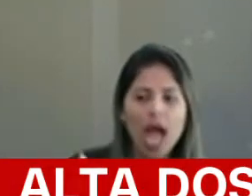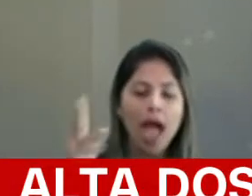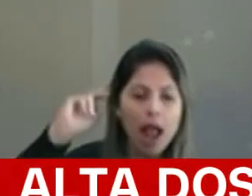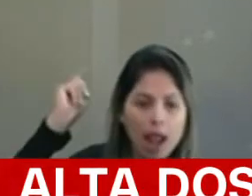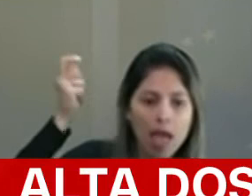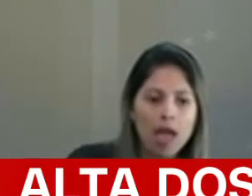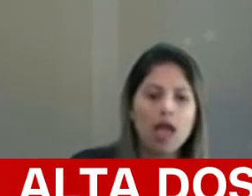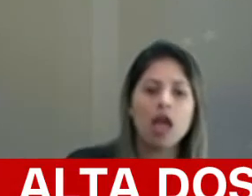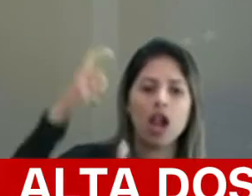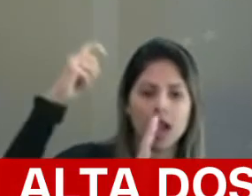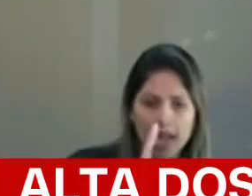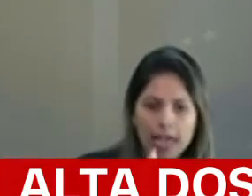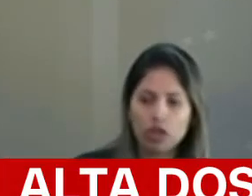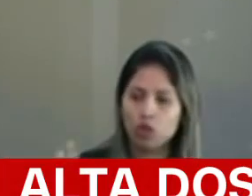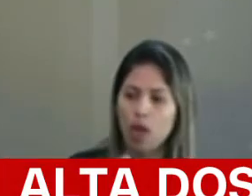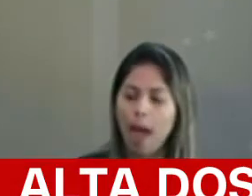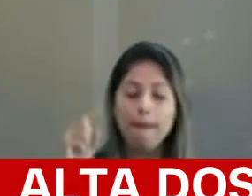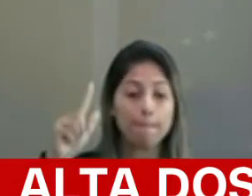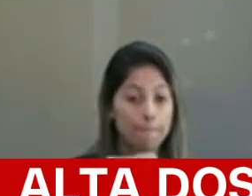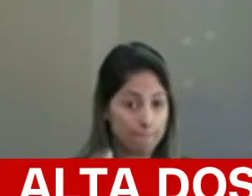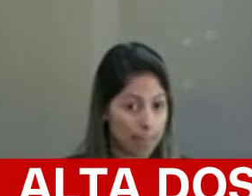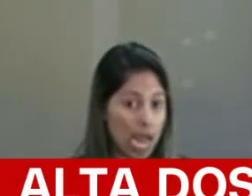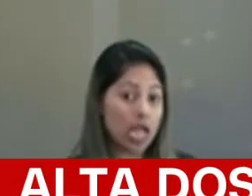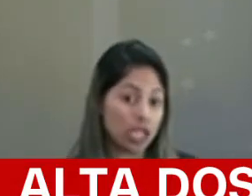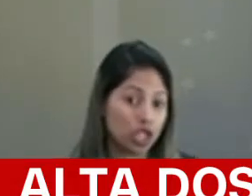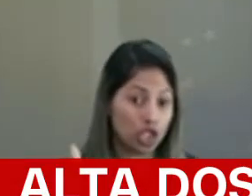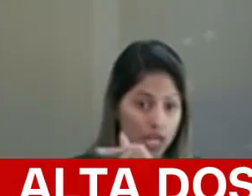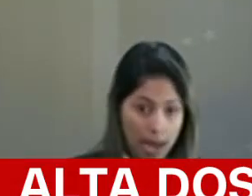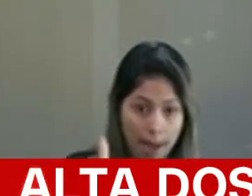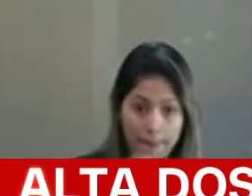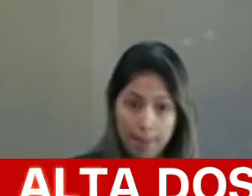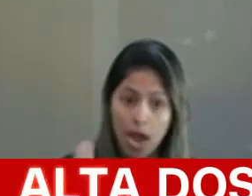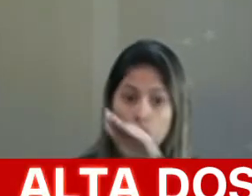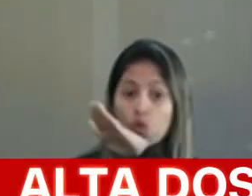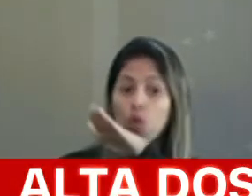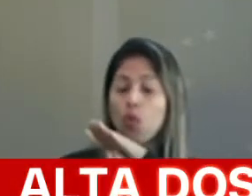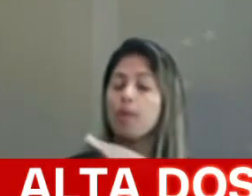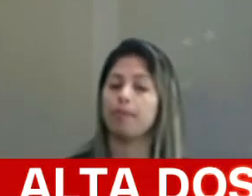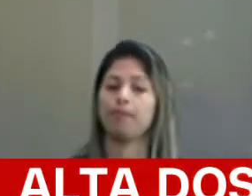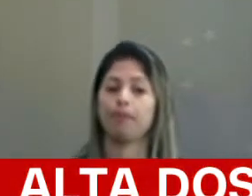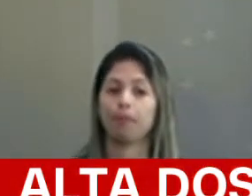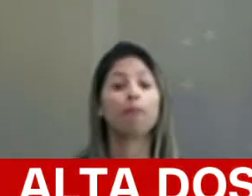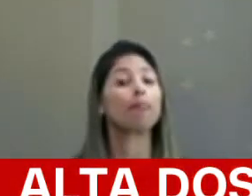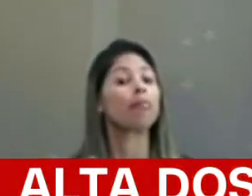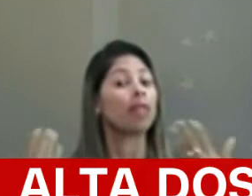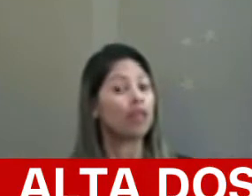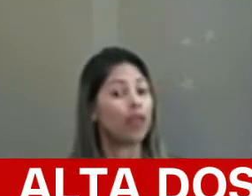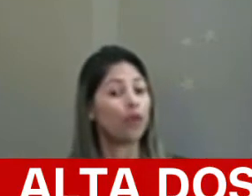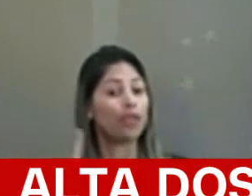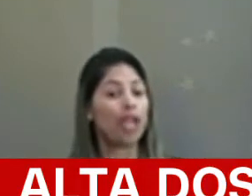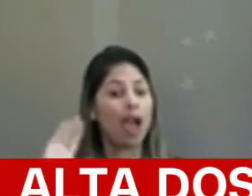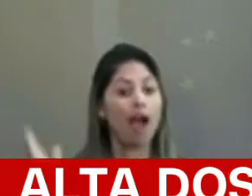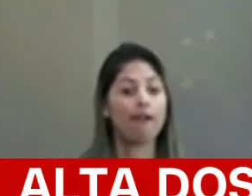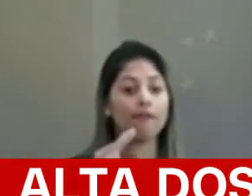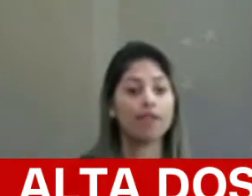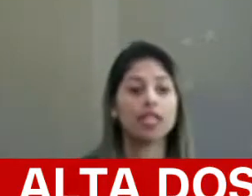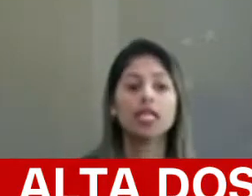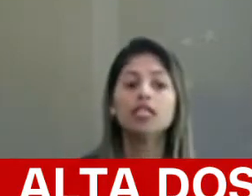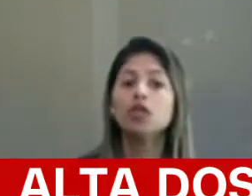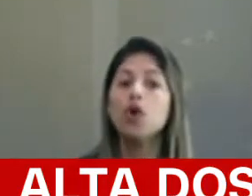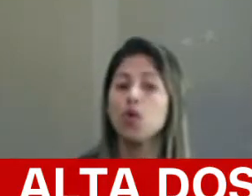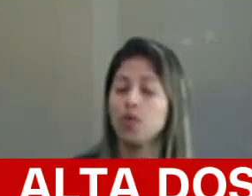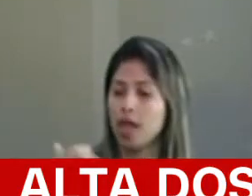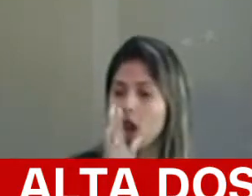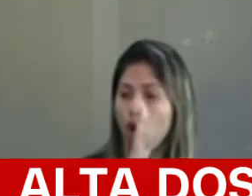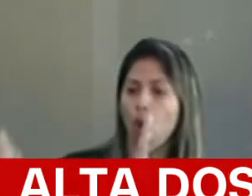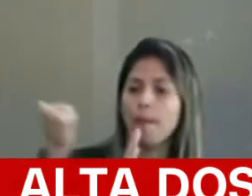benéficas para determinados bens e serviços integrantes desse rol. Sobre a vedação ao